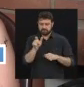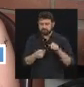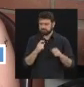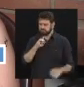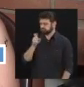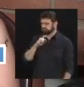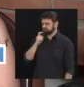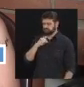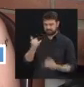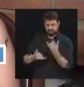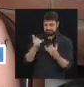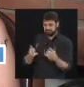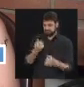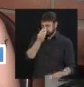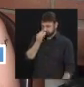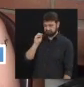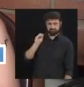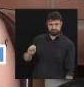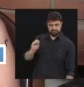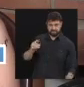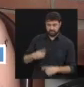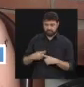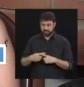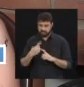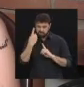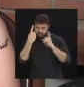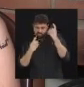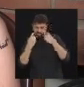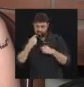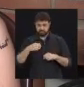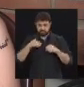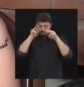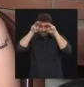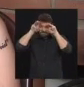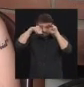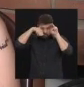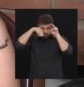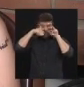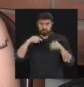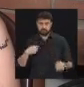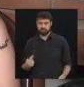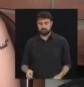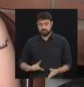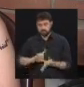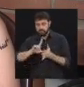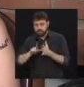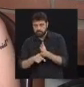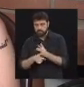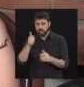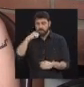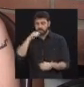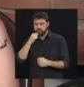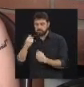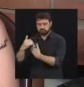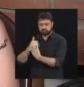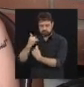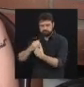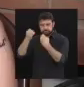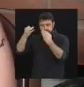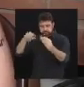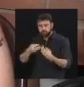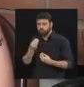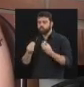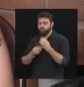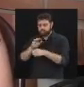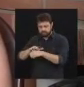brincar comigo por conta da minha aparência. E aí depois a minha mãe me contou que eu tinha essa síndrome